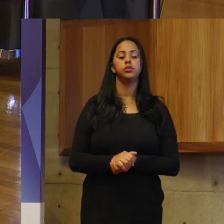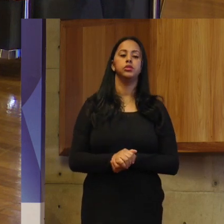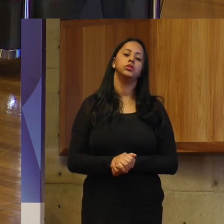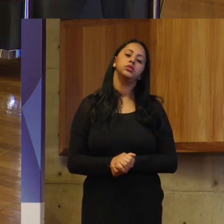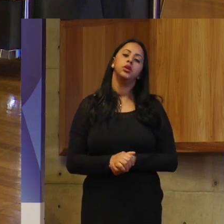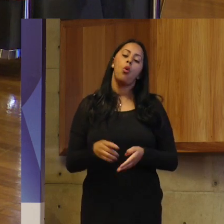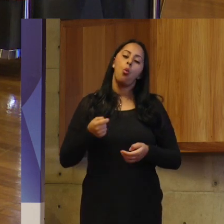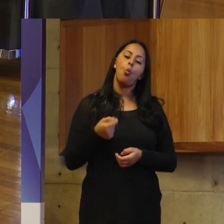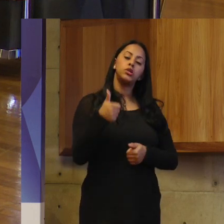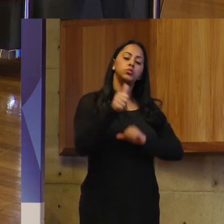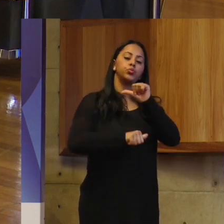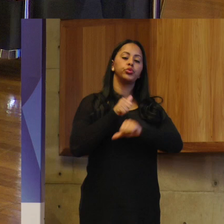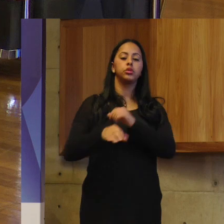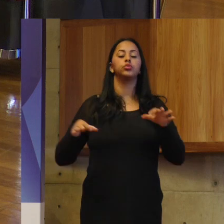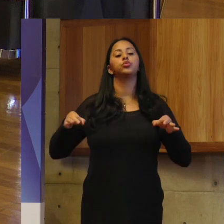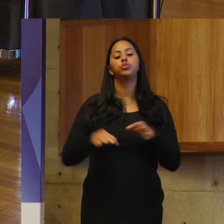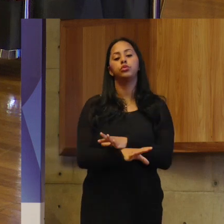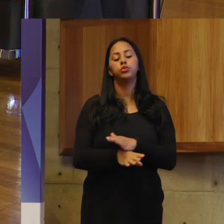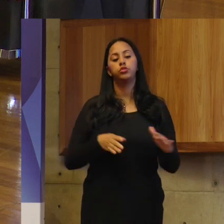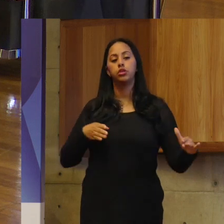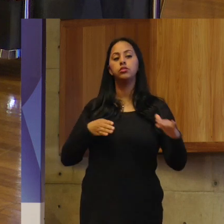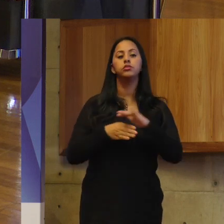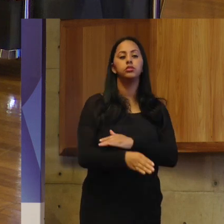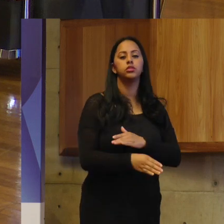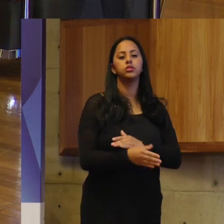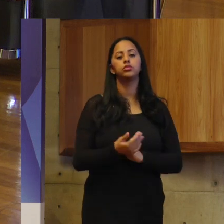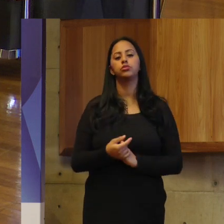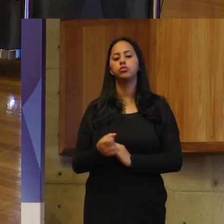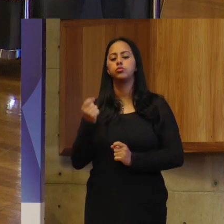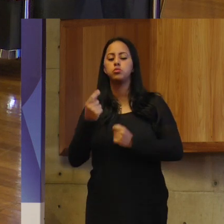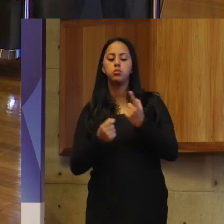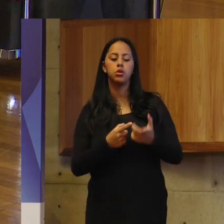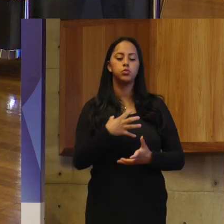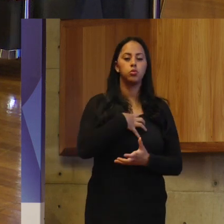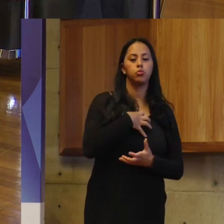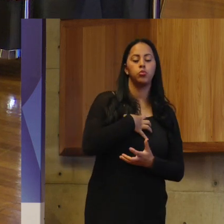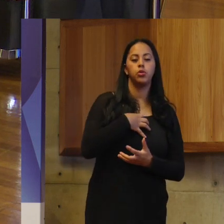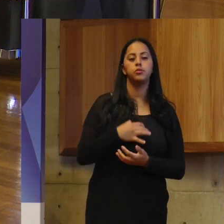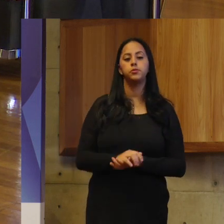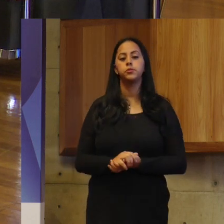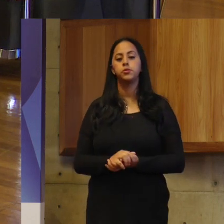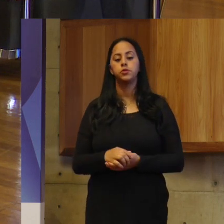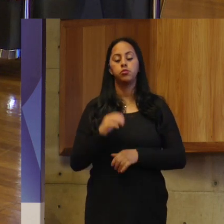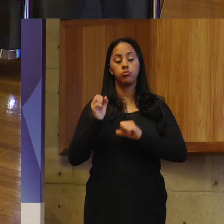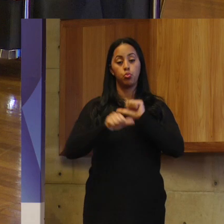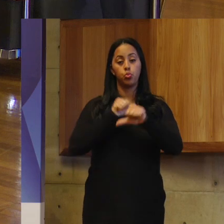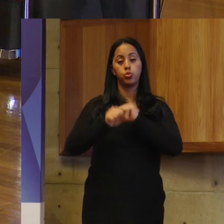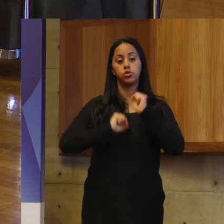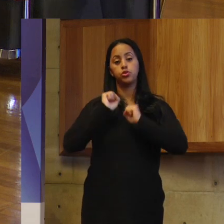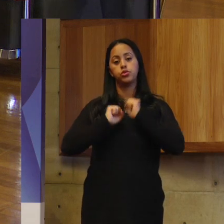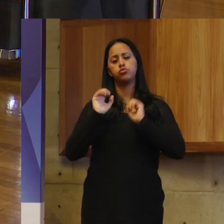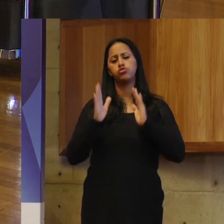se modificar totalmente. Nós estamos entrando, estamos nos primeiros estágios da Quarta Revolução Industrial.